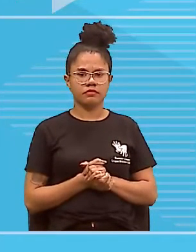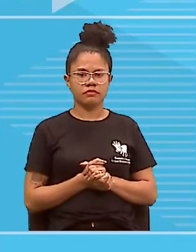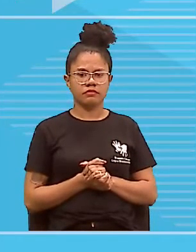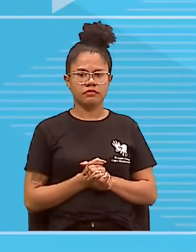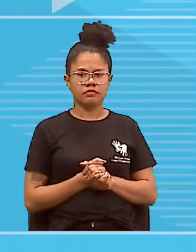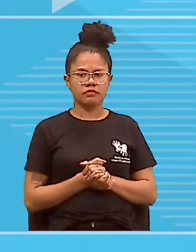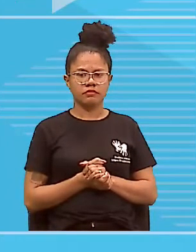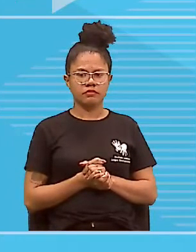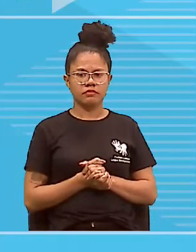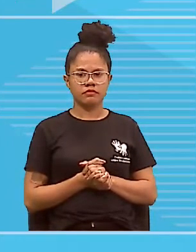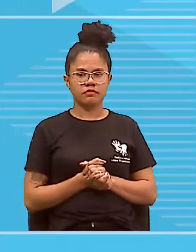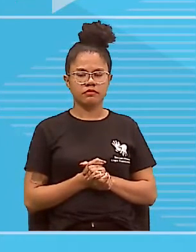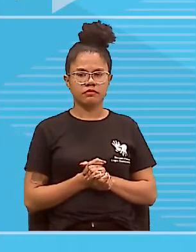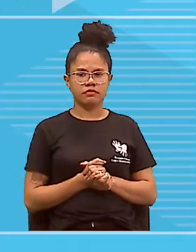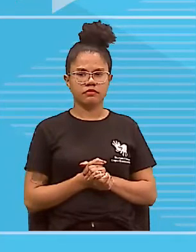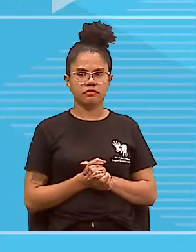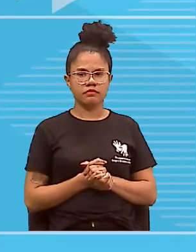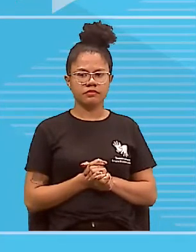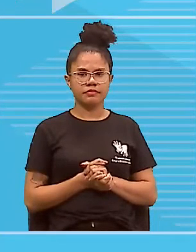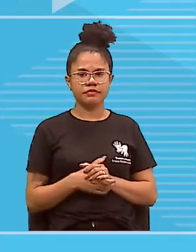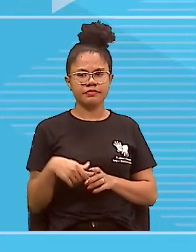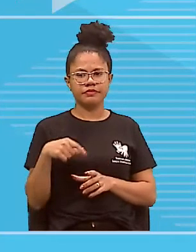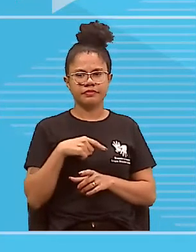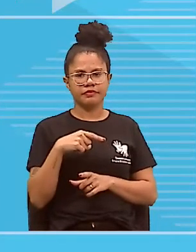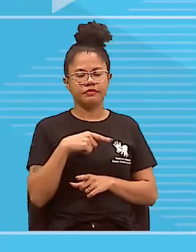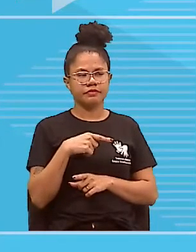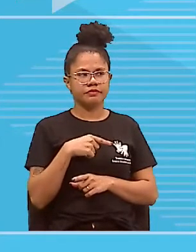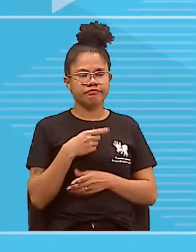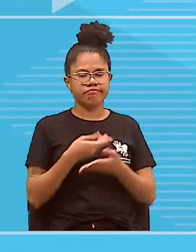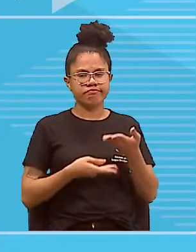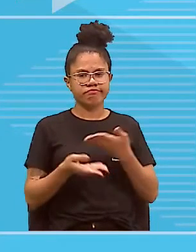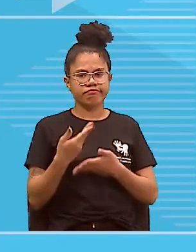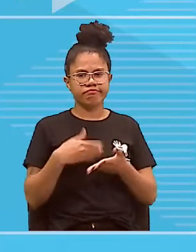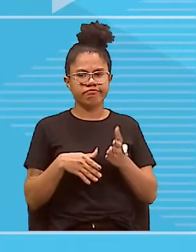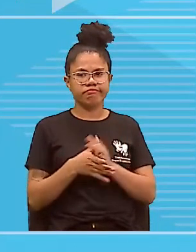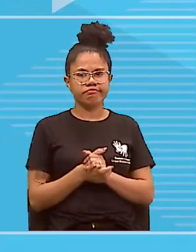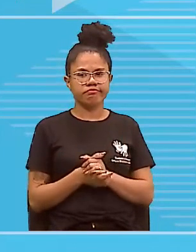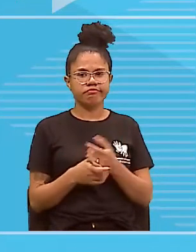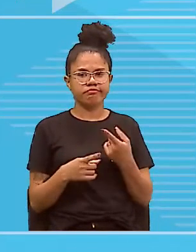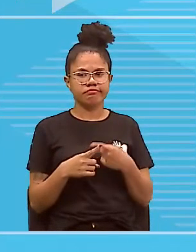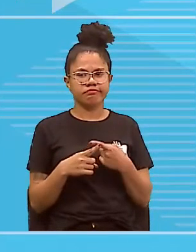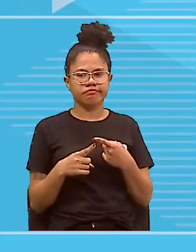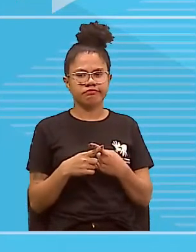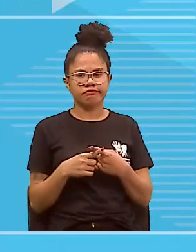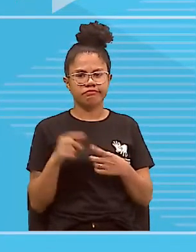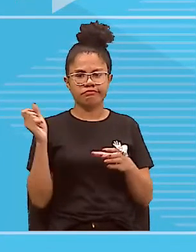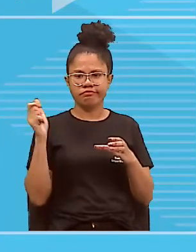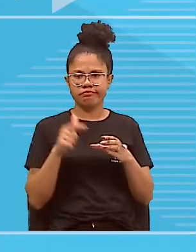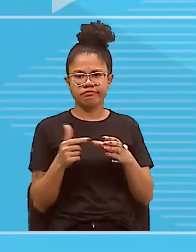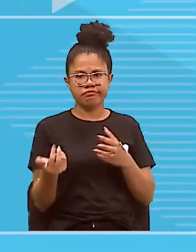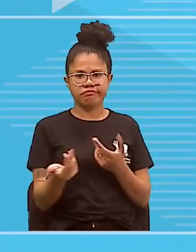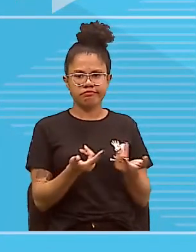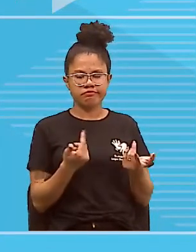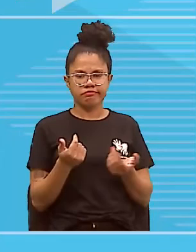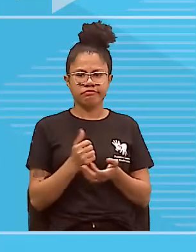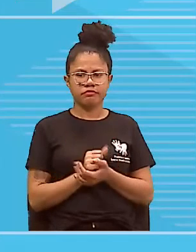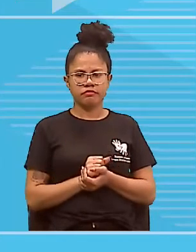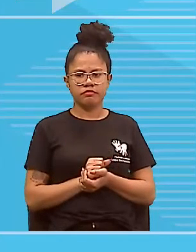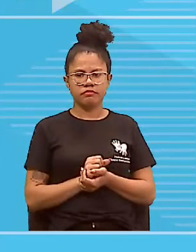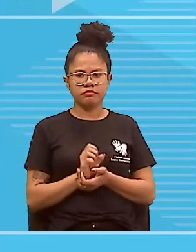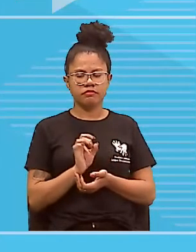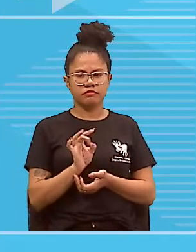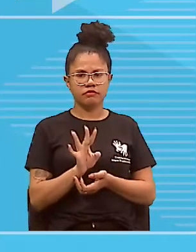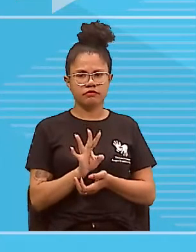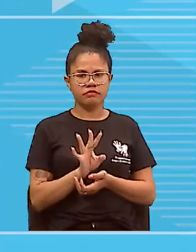e assim produzir uma interferência Já que é a mesma luz só com